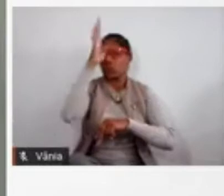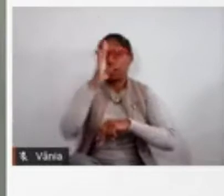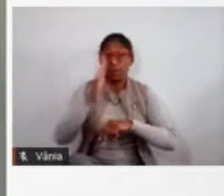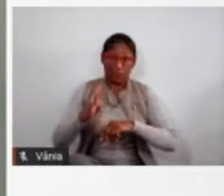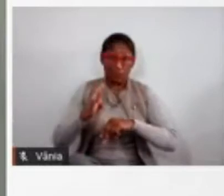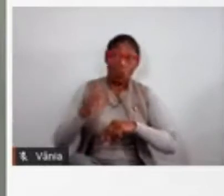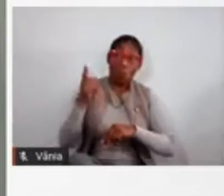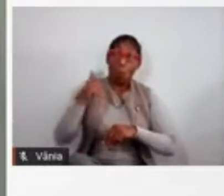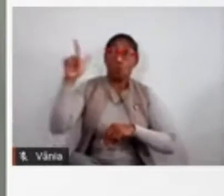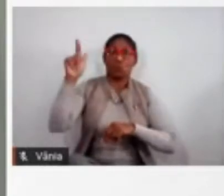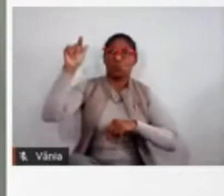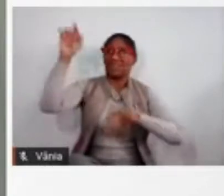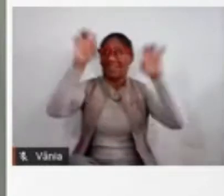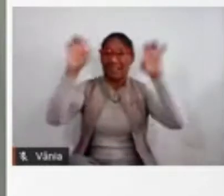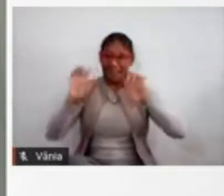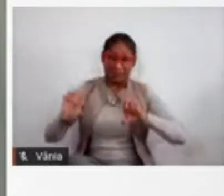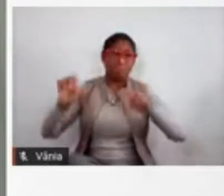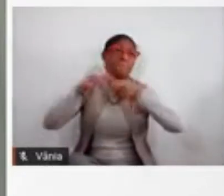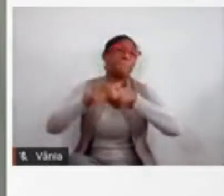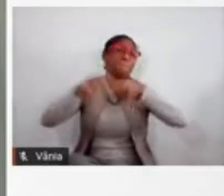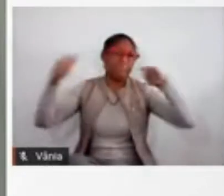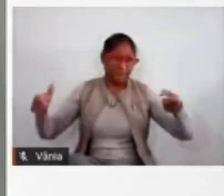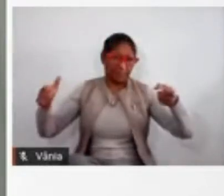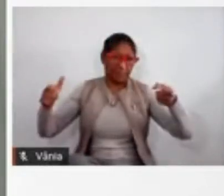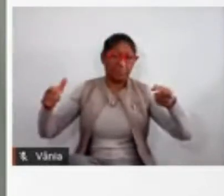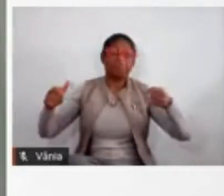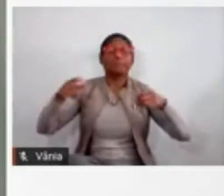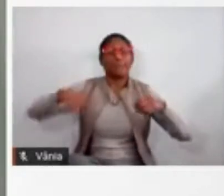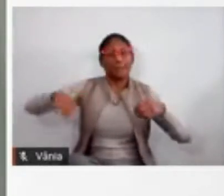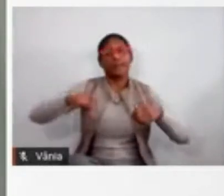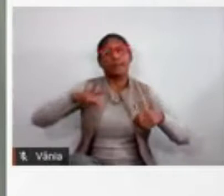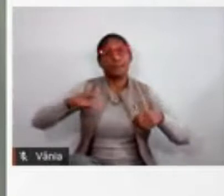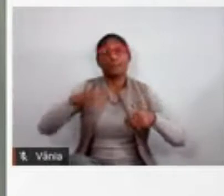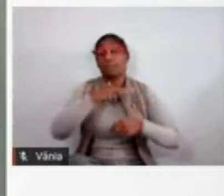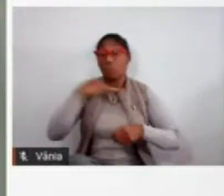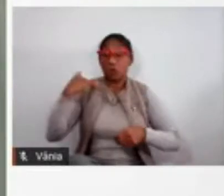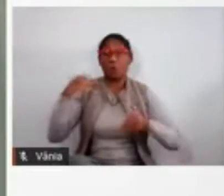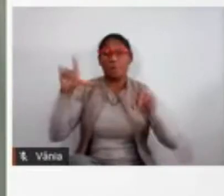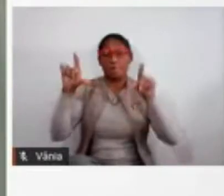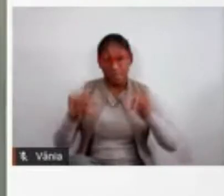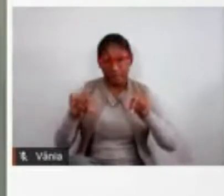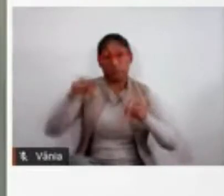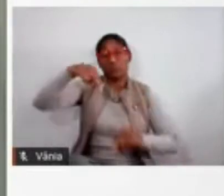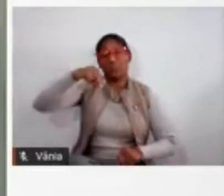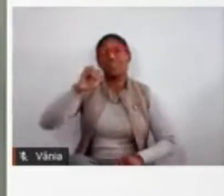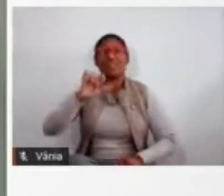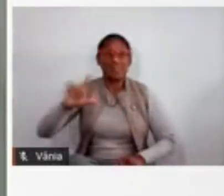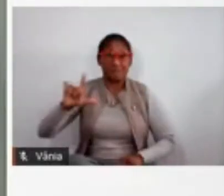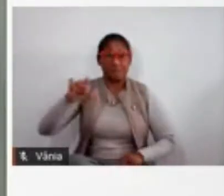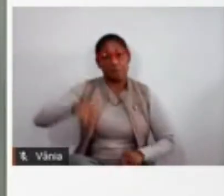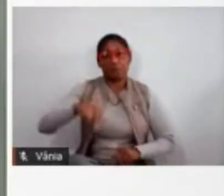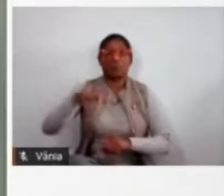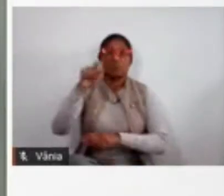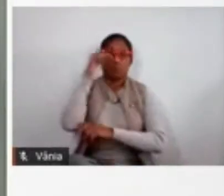os estados e um dos mais baixos níveis de mortalidade também no Brasil. Enquanto